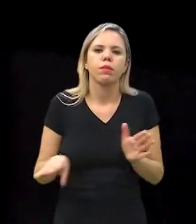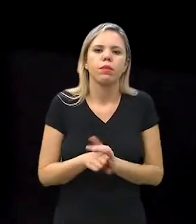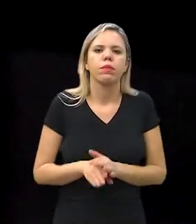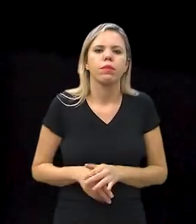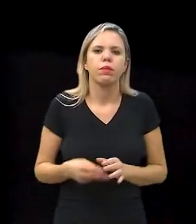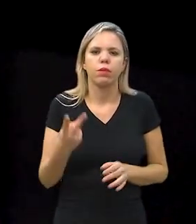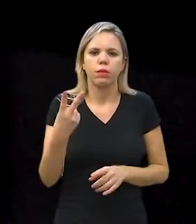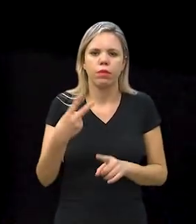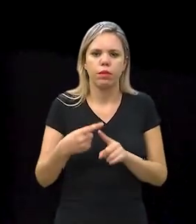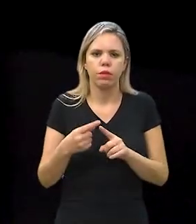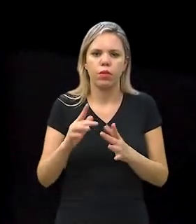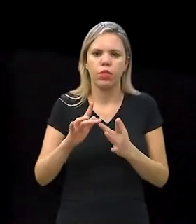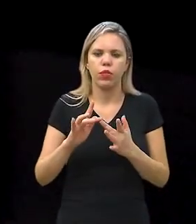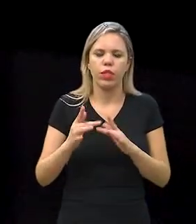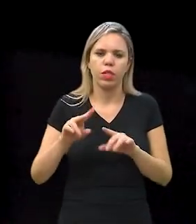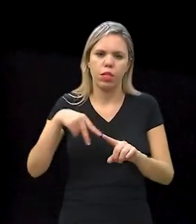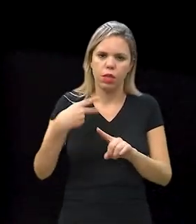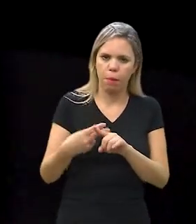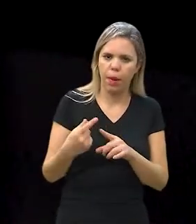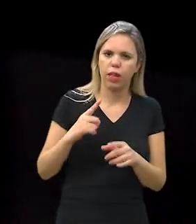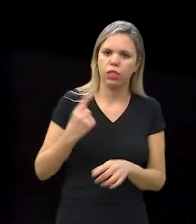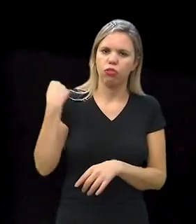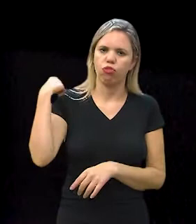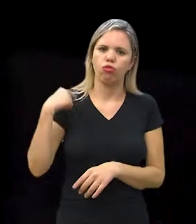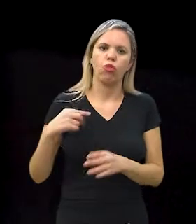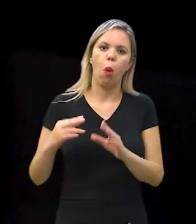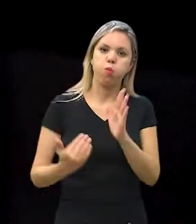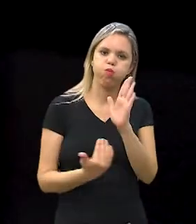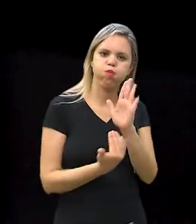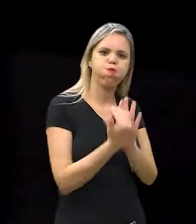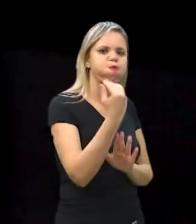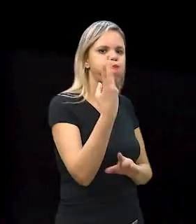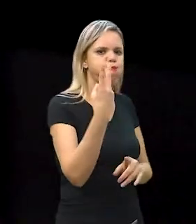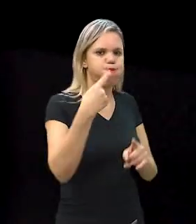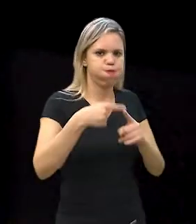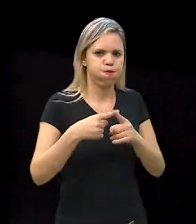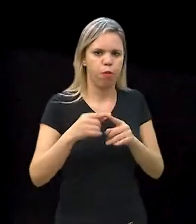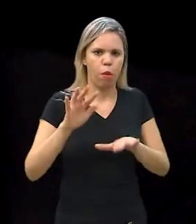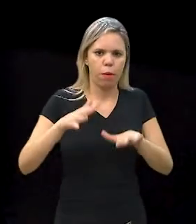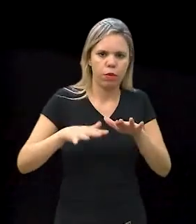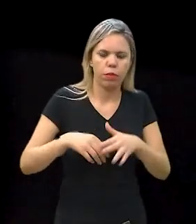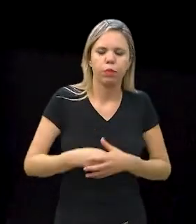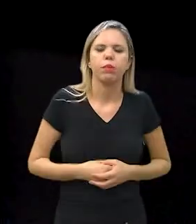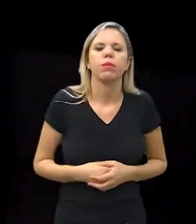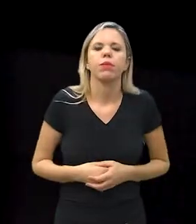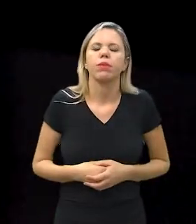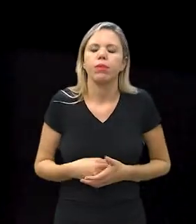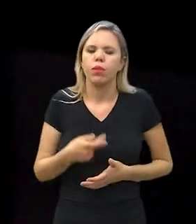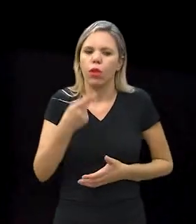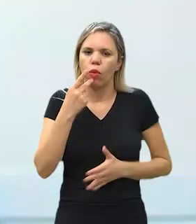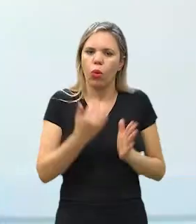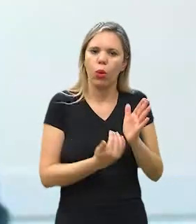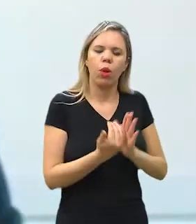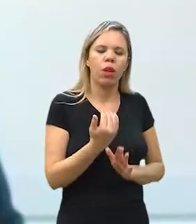faturamento, ele chegou a 2,5 vezes do que eu tinha. Ele aumentou 2,5 vezes, mais ou menos. Quando eu falo